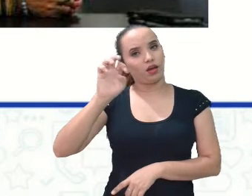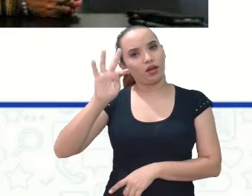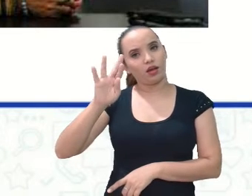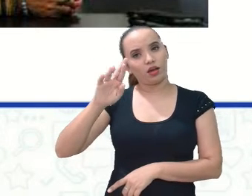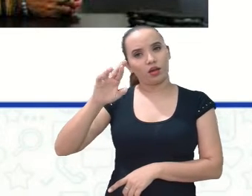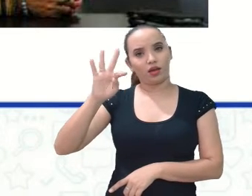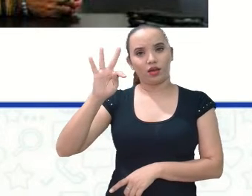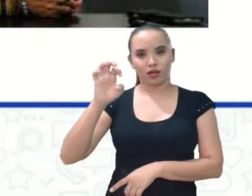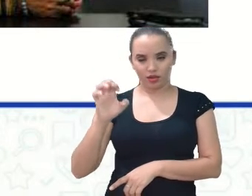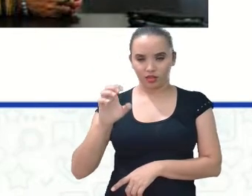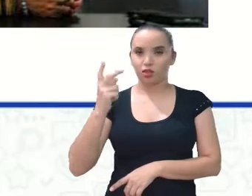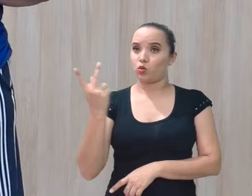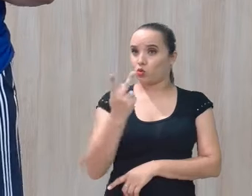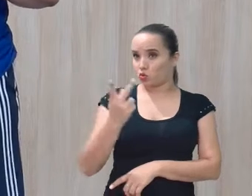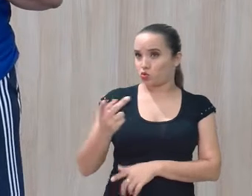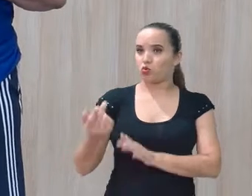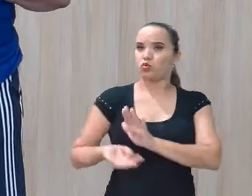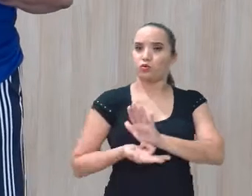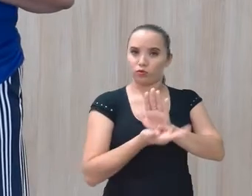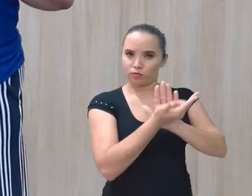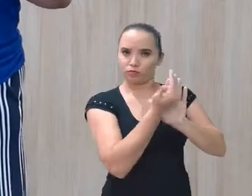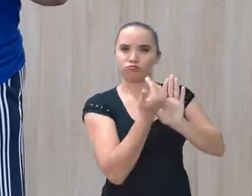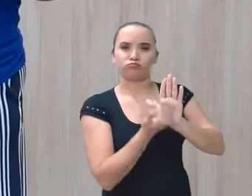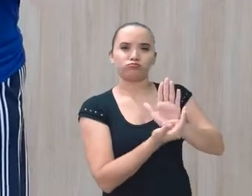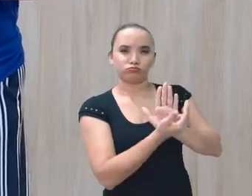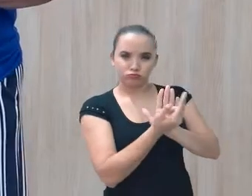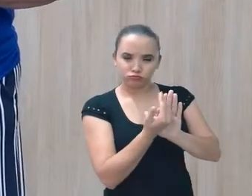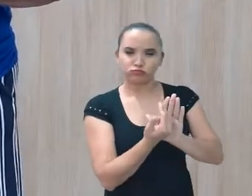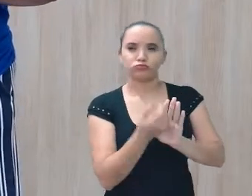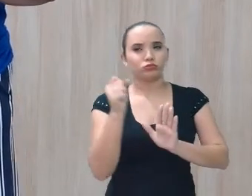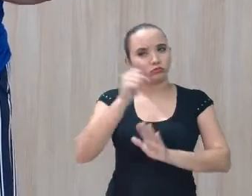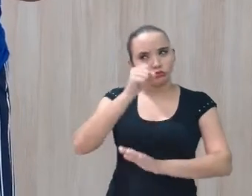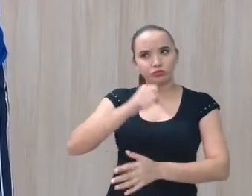dois cartunistas e quadrinistas, né, que